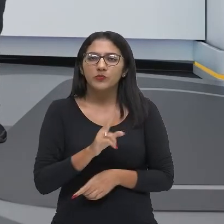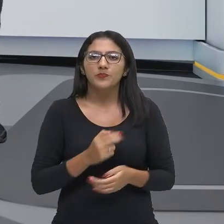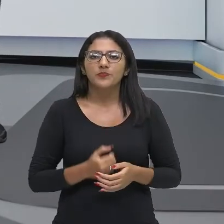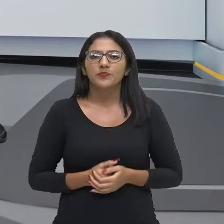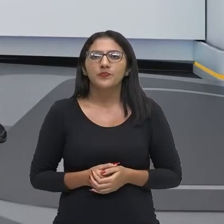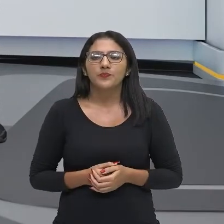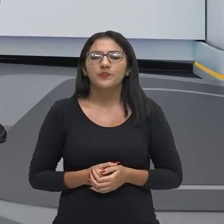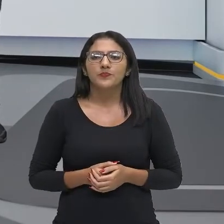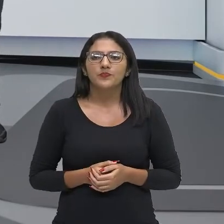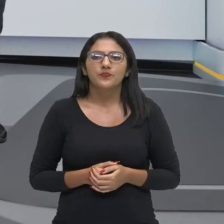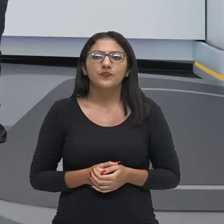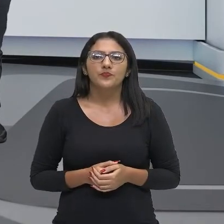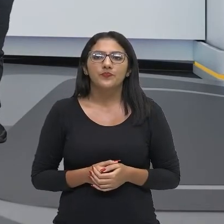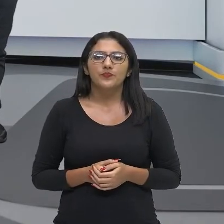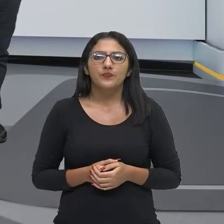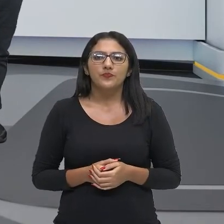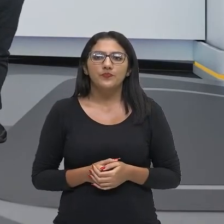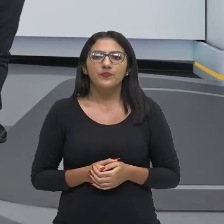Então,